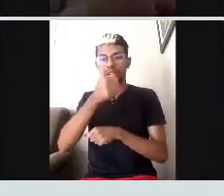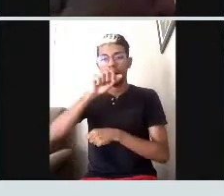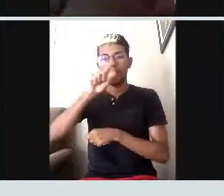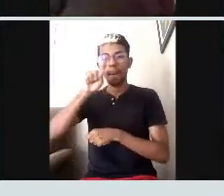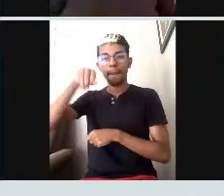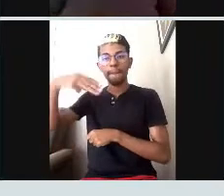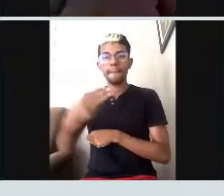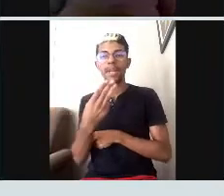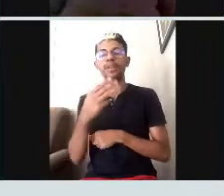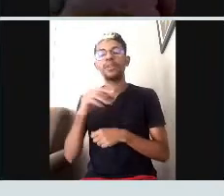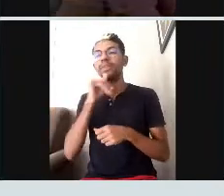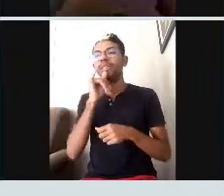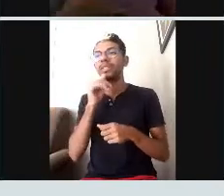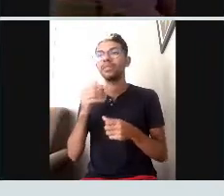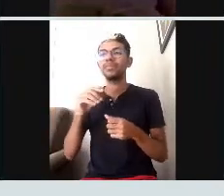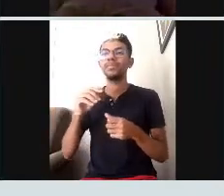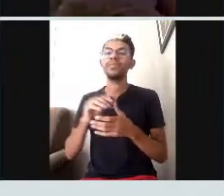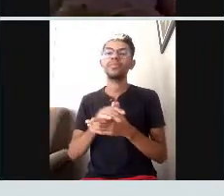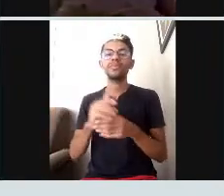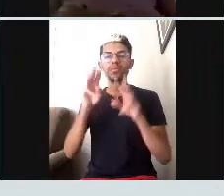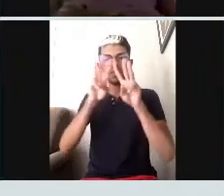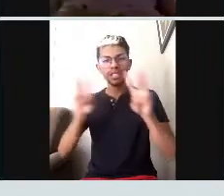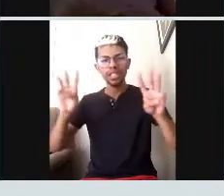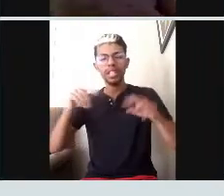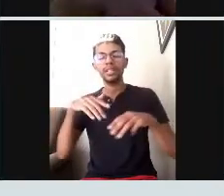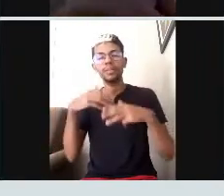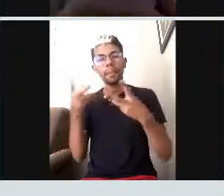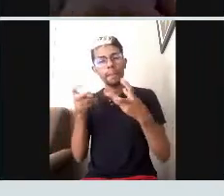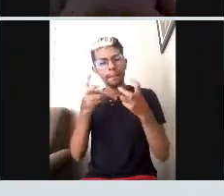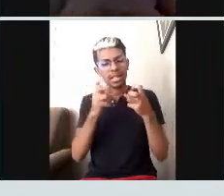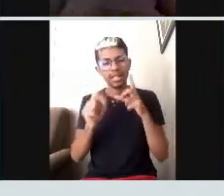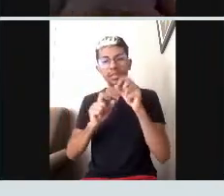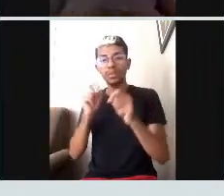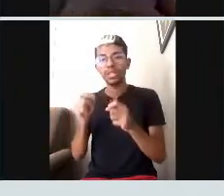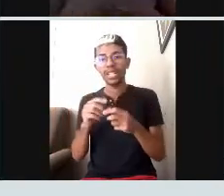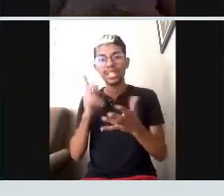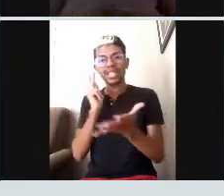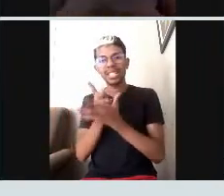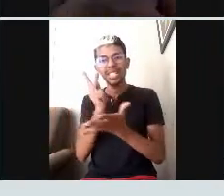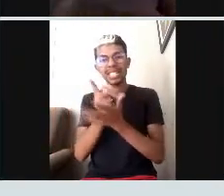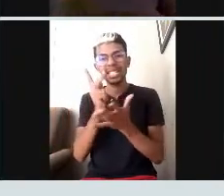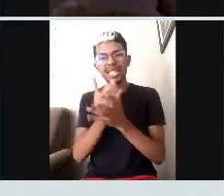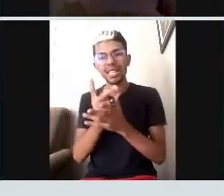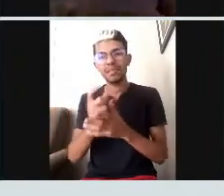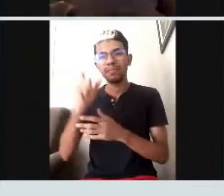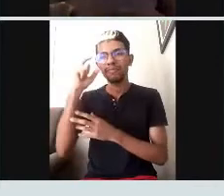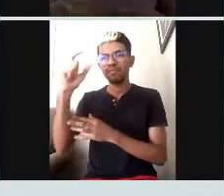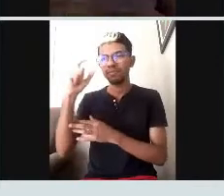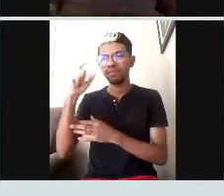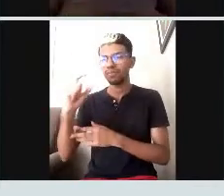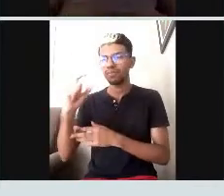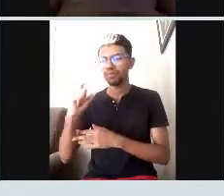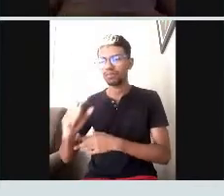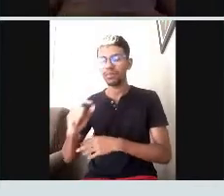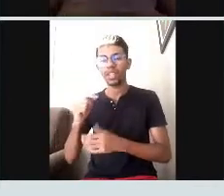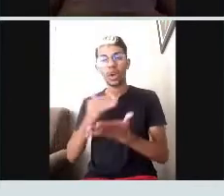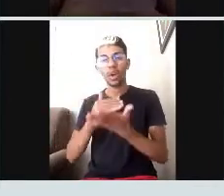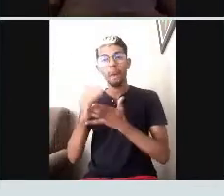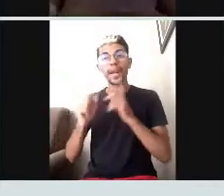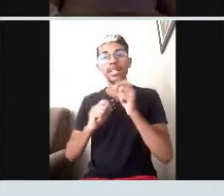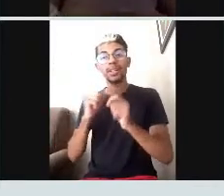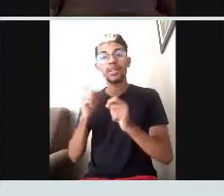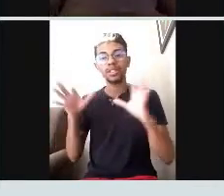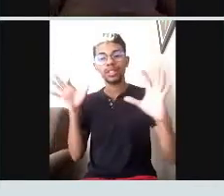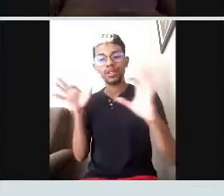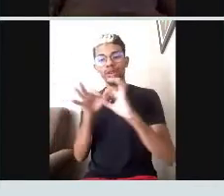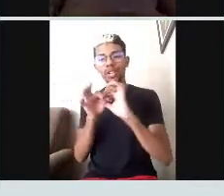grandes portais. Percebam que todo parágrafo desses alunos inicia como conectivo. E a importância disso é tão grande que a